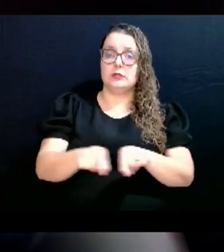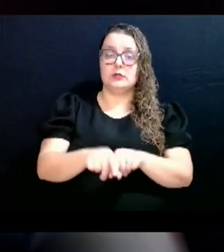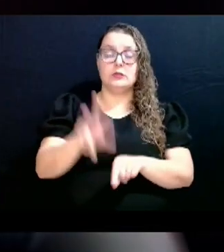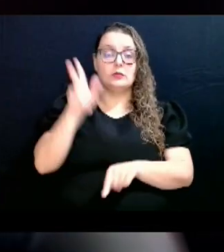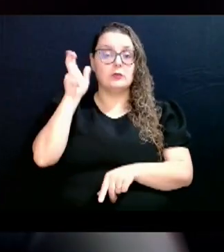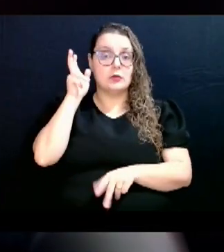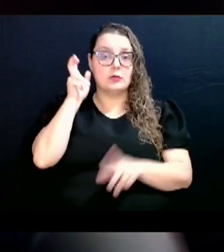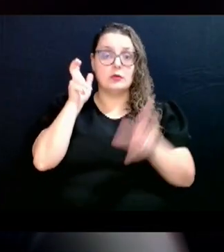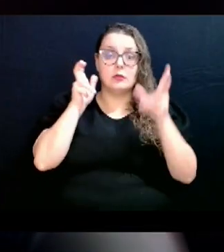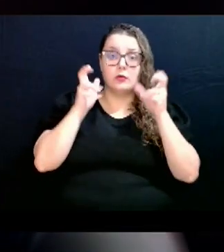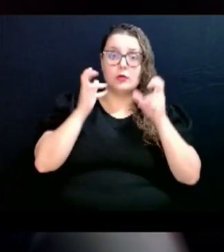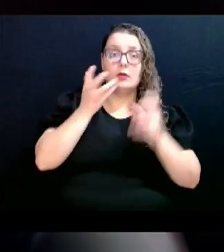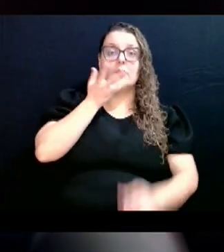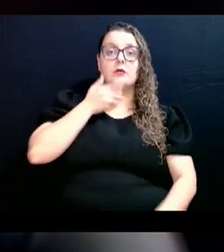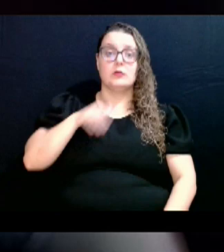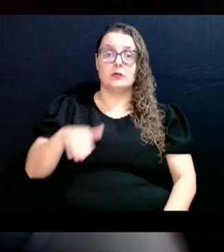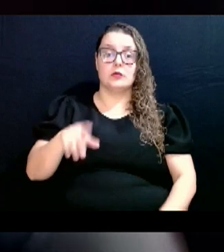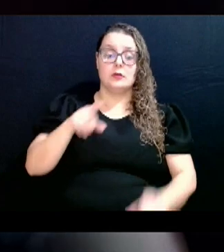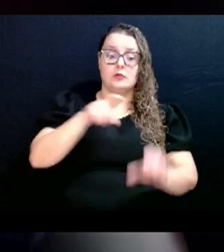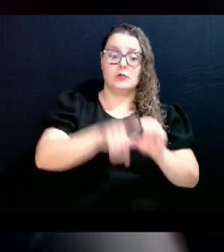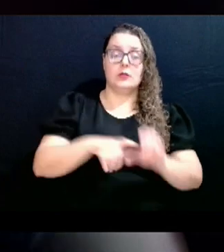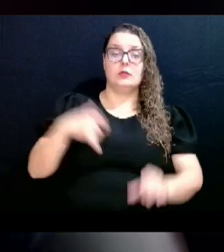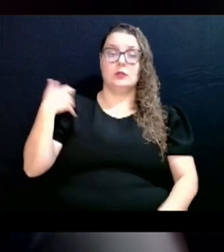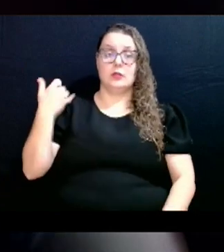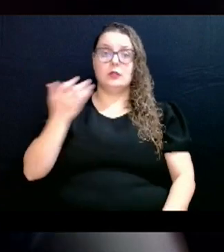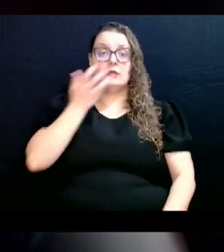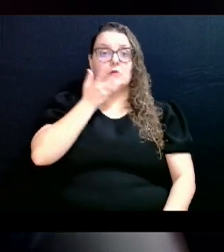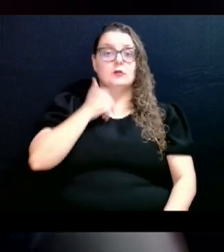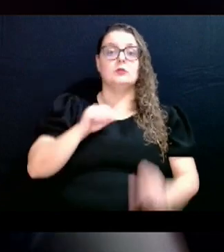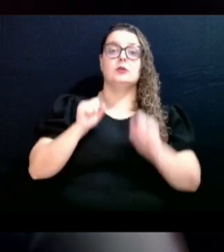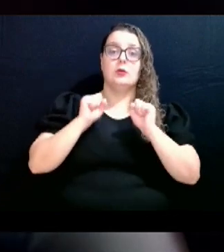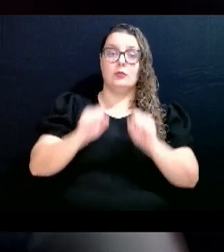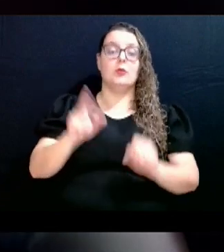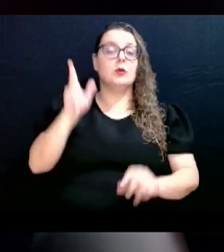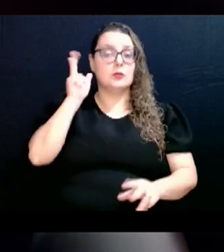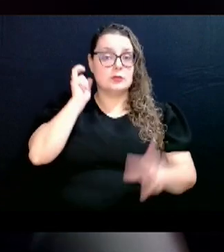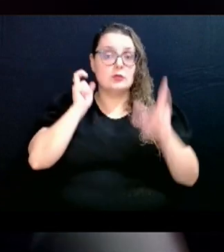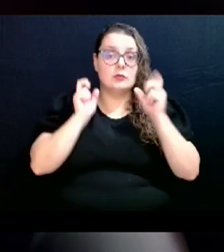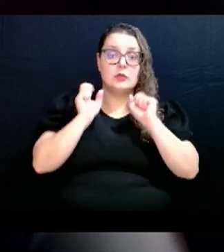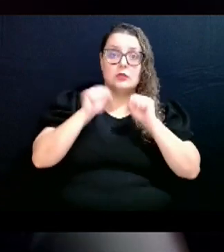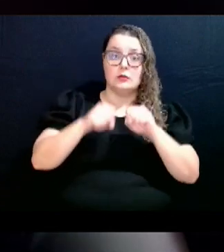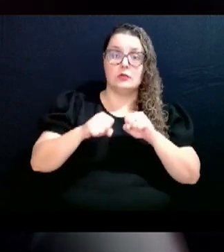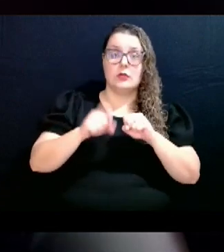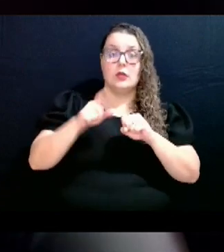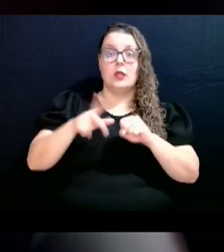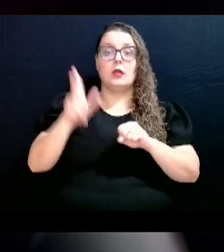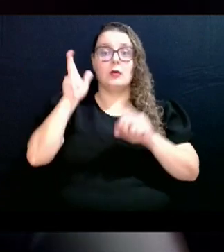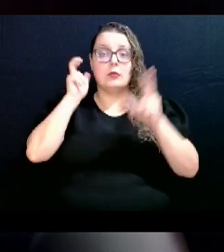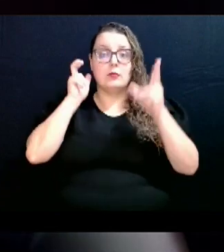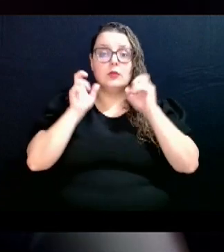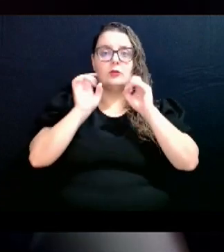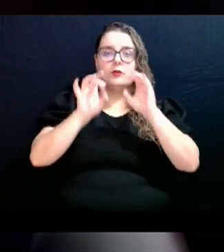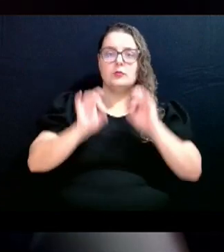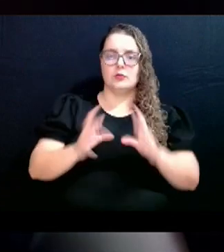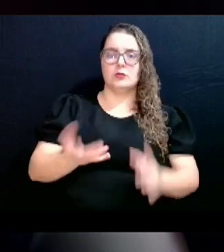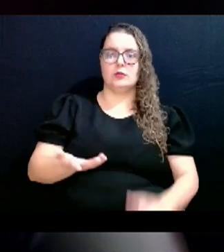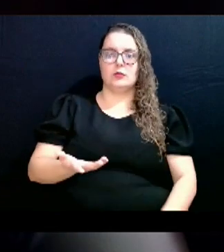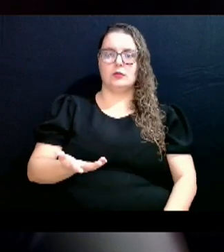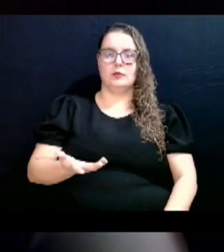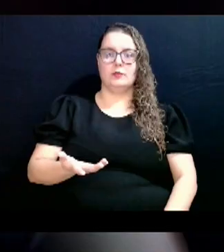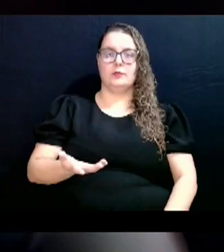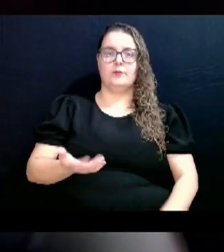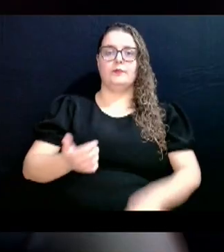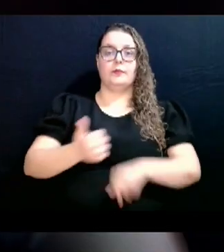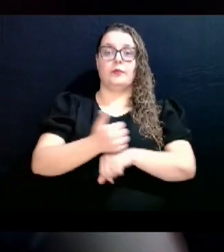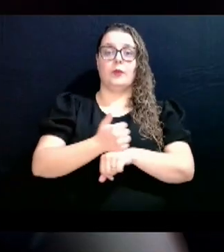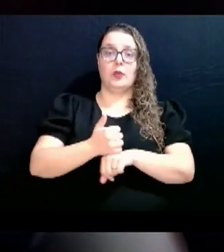depender da idade da criança, ela já pode ser ouvida, é uma escuta especializada, com profissionais ali que